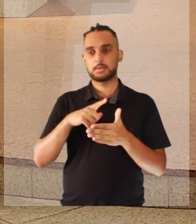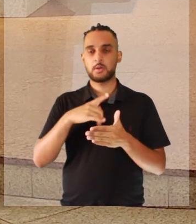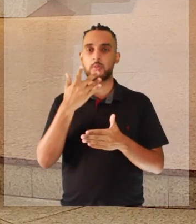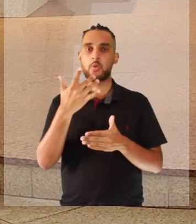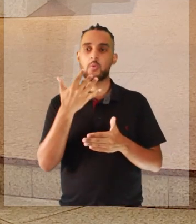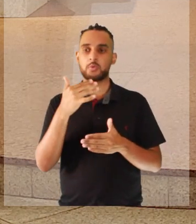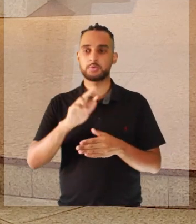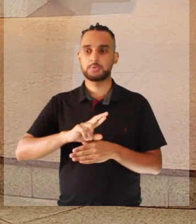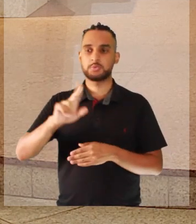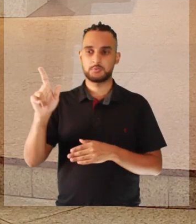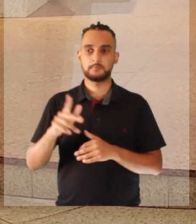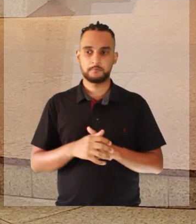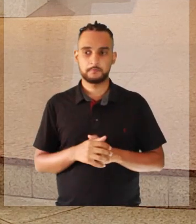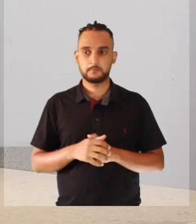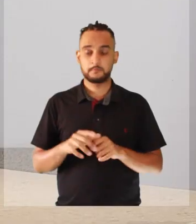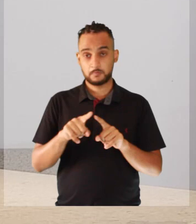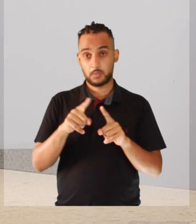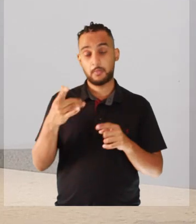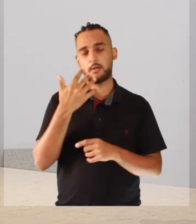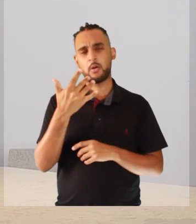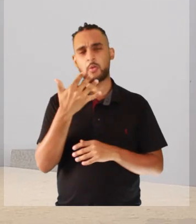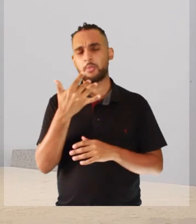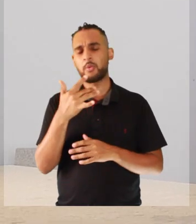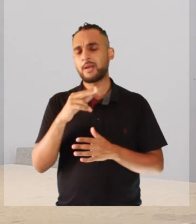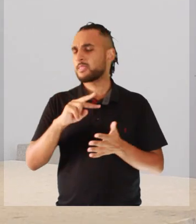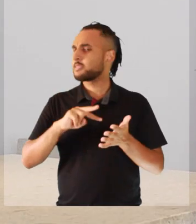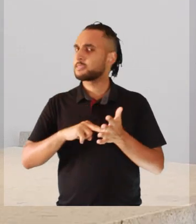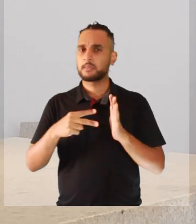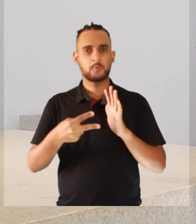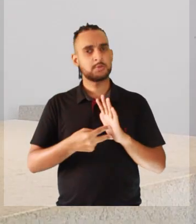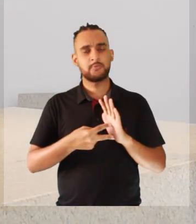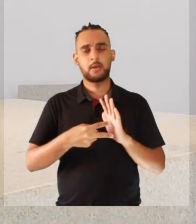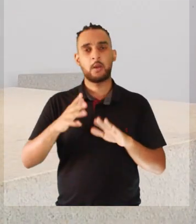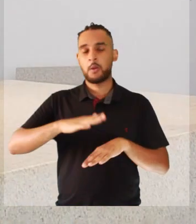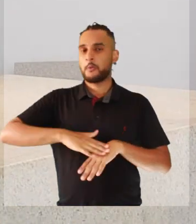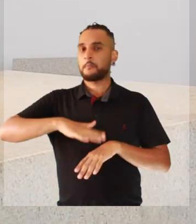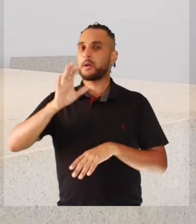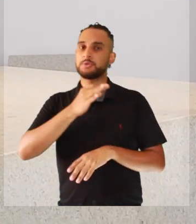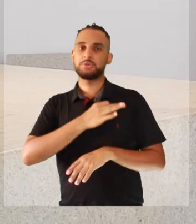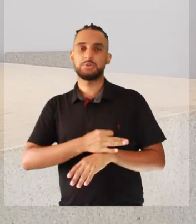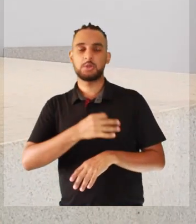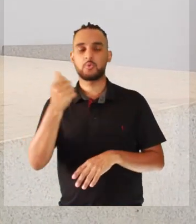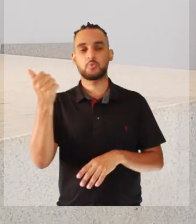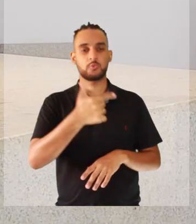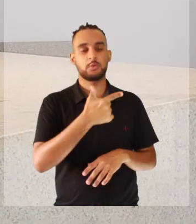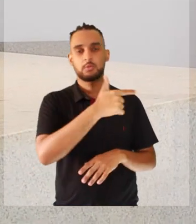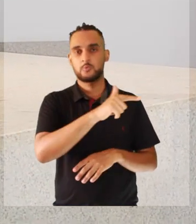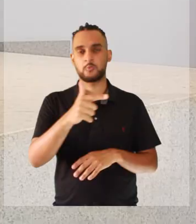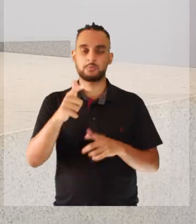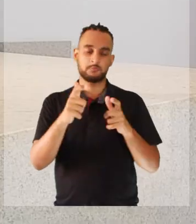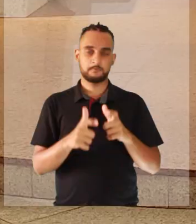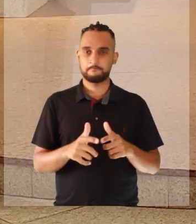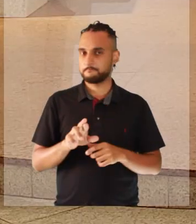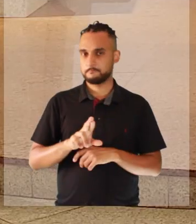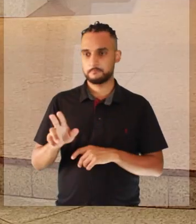diferente, é uma cor diferente. Mas essa cor não significa maior dignidade do que os